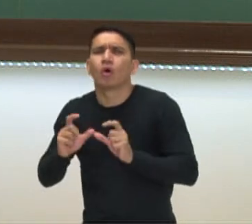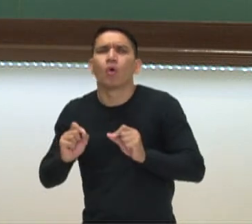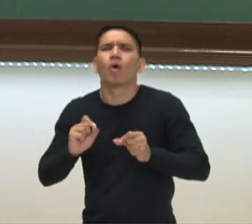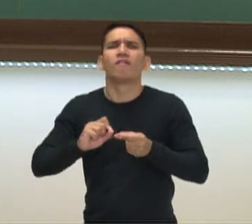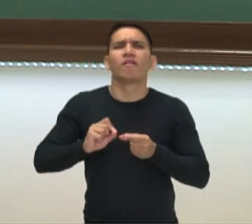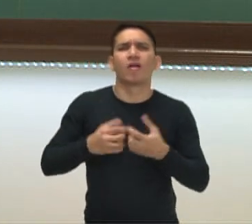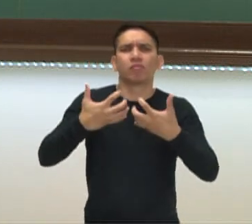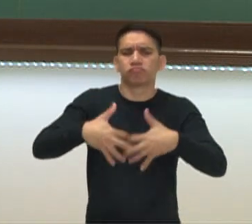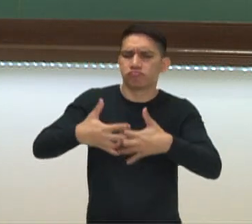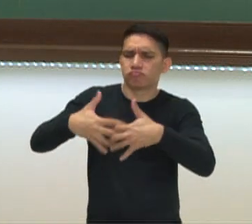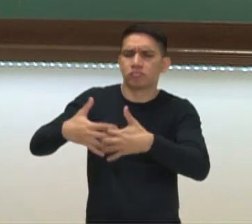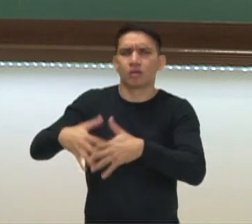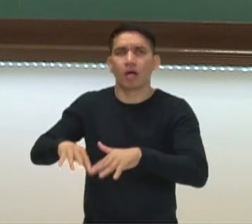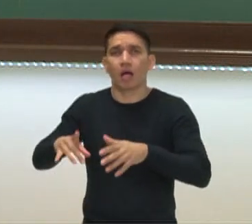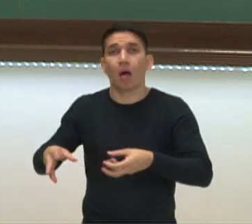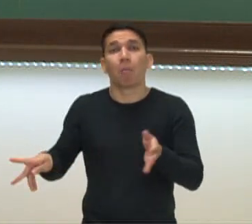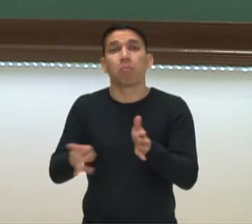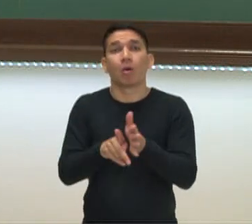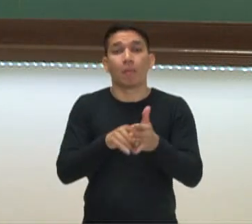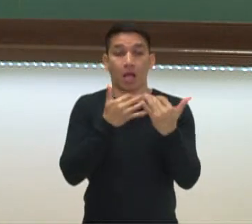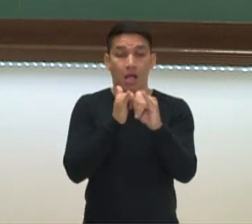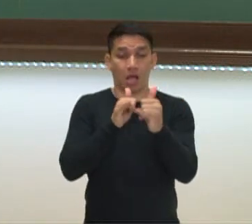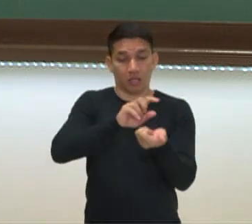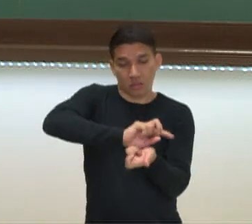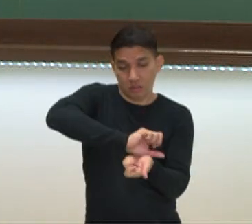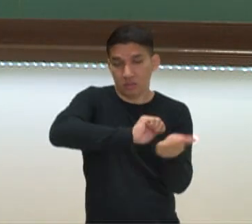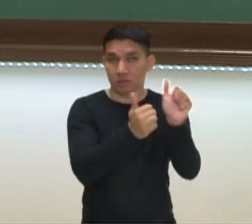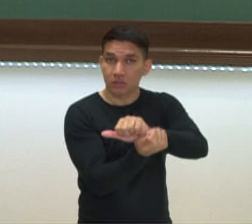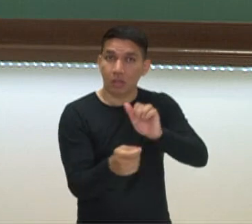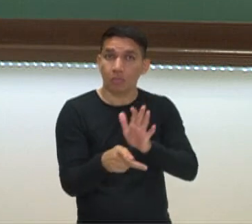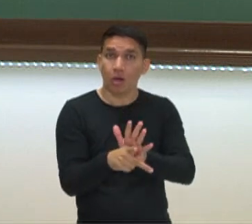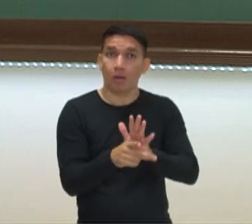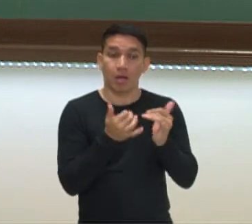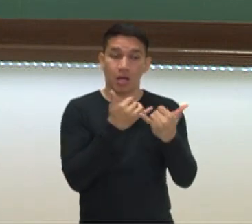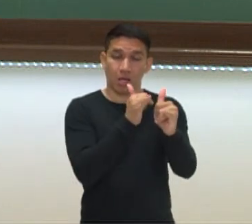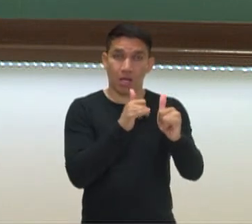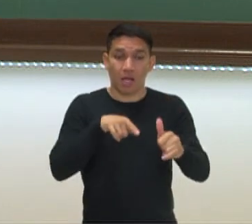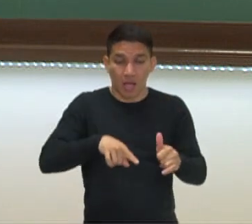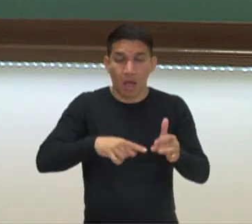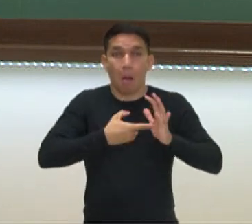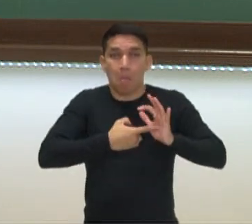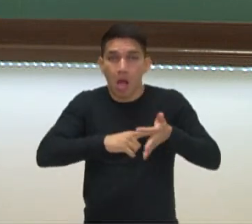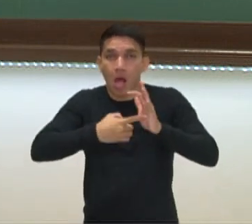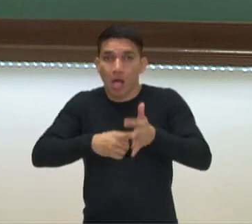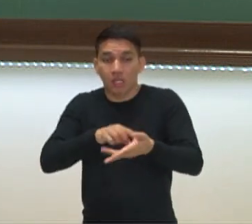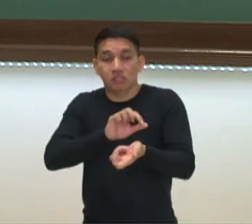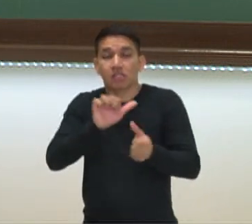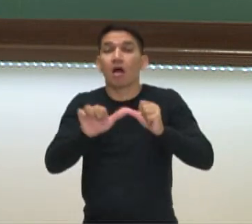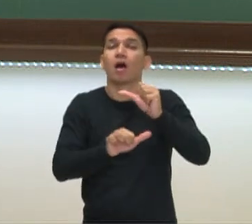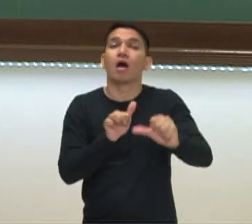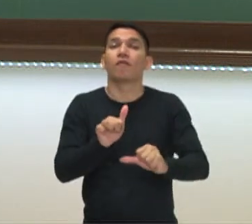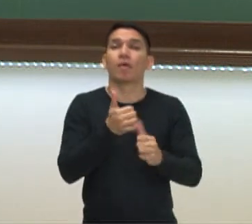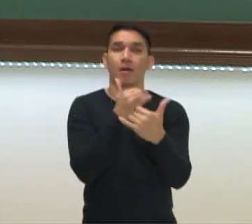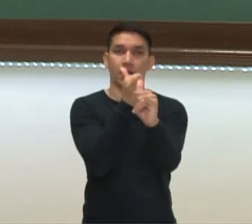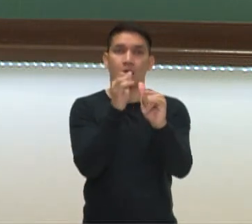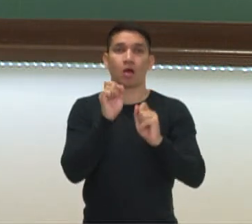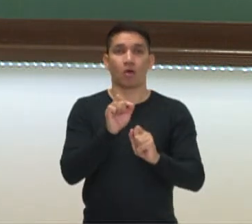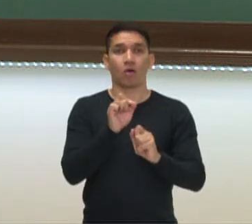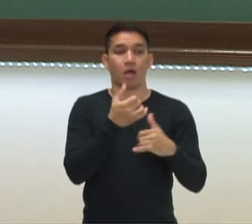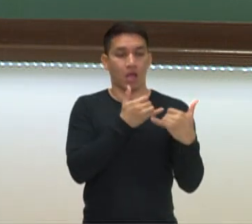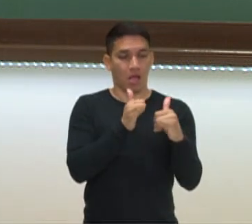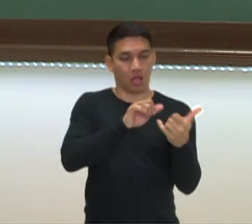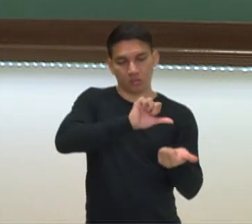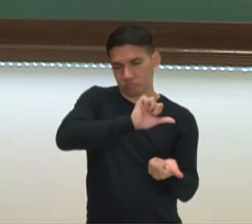energia elétrica e elas transformam o estado dessa energia. Máquinas são transformadoras de energia. Então, elas pegam a energia